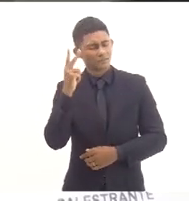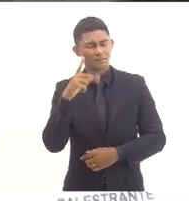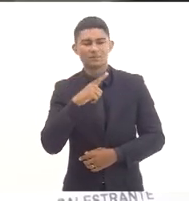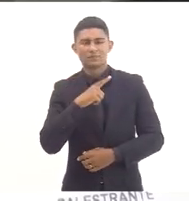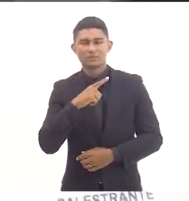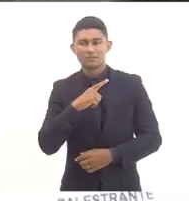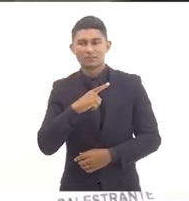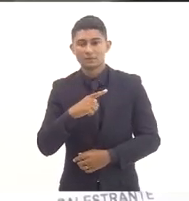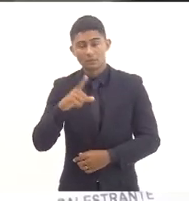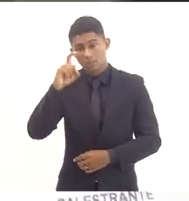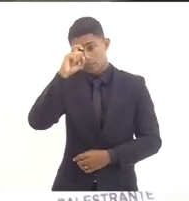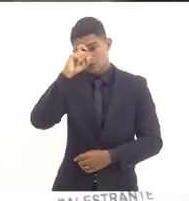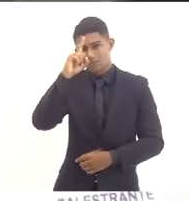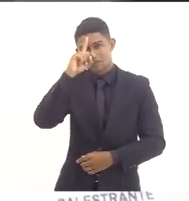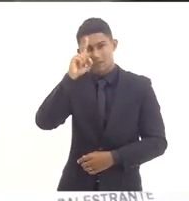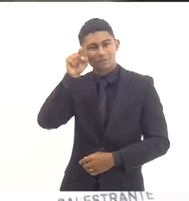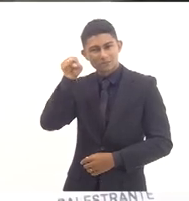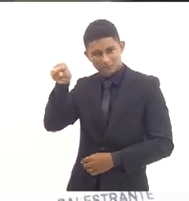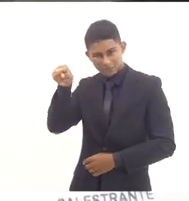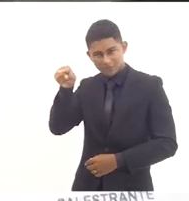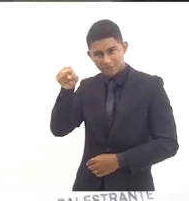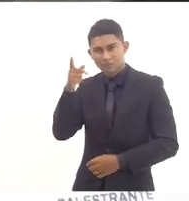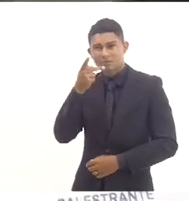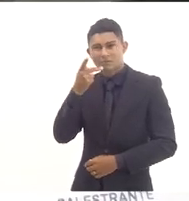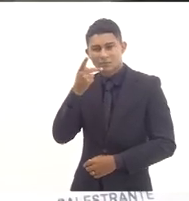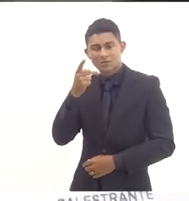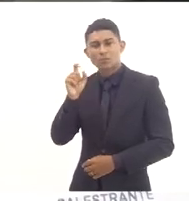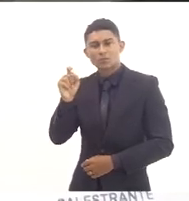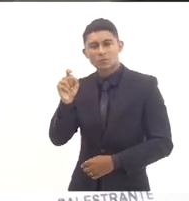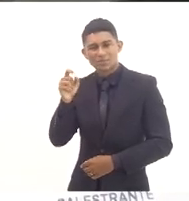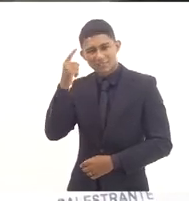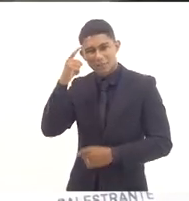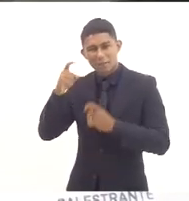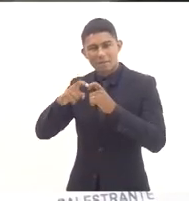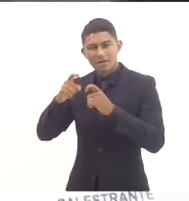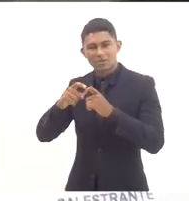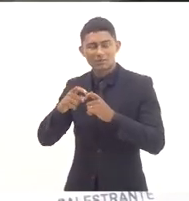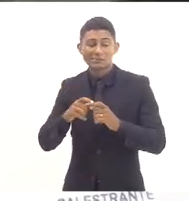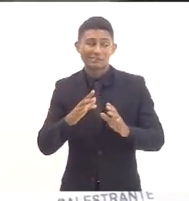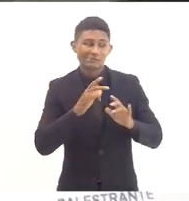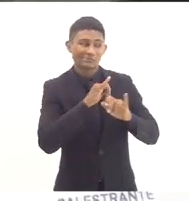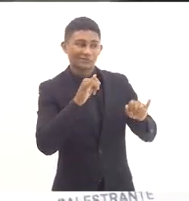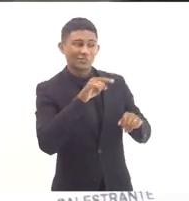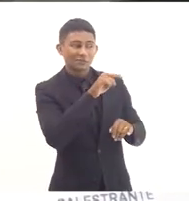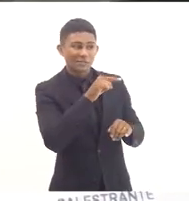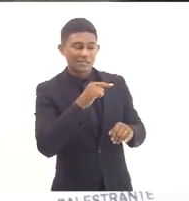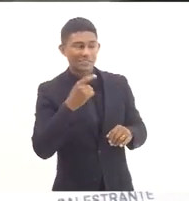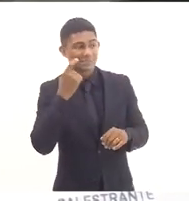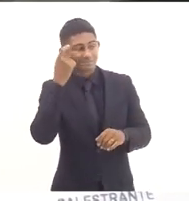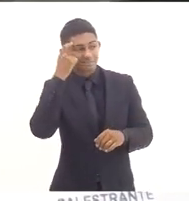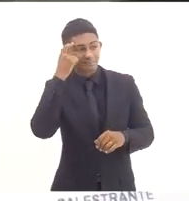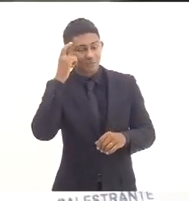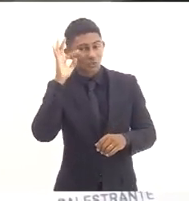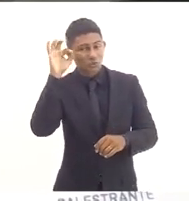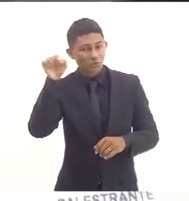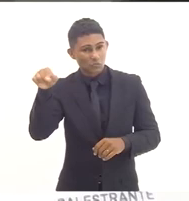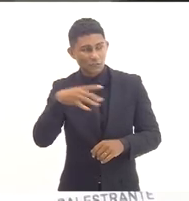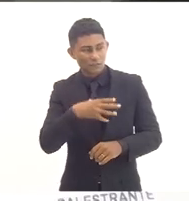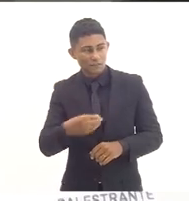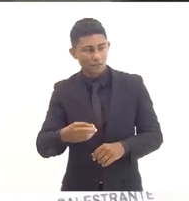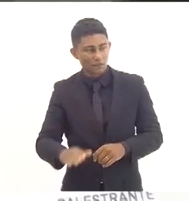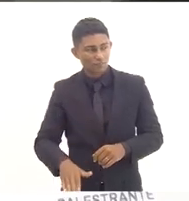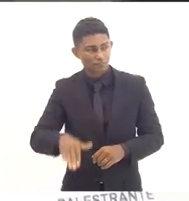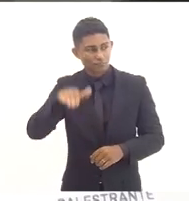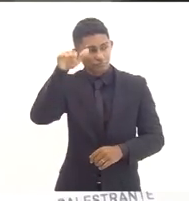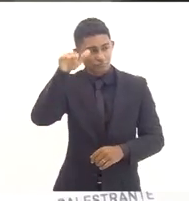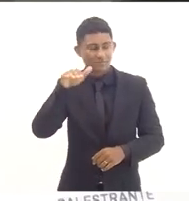houve naquele hospital quando ele tava internado era que eu não queria as expectativas em cima dele que ele não tivesse que eu não tivesse assim sonhos né